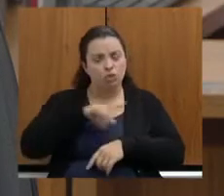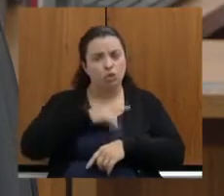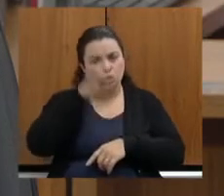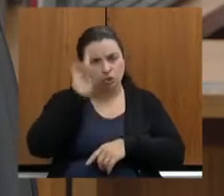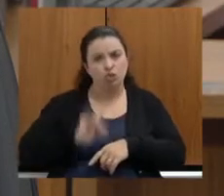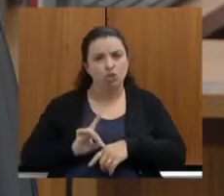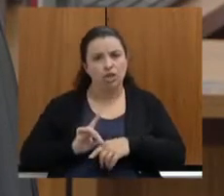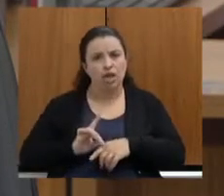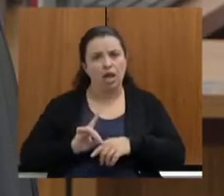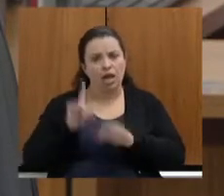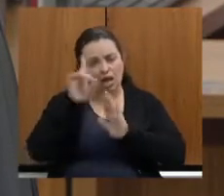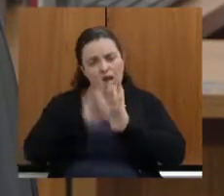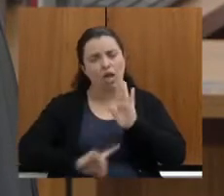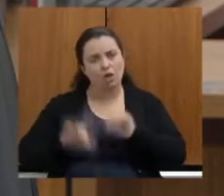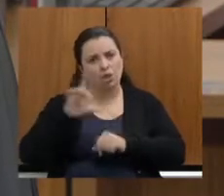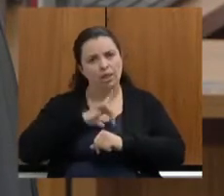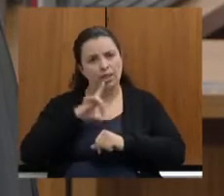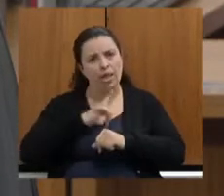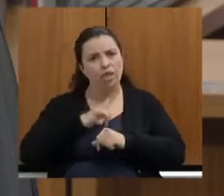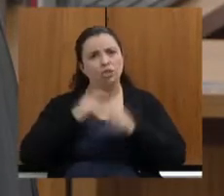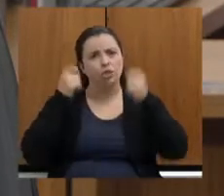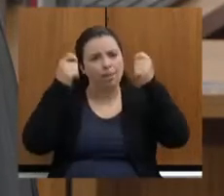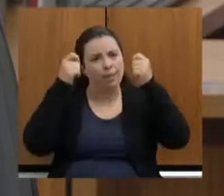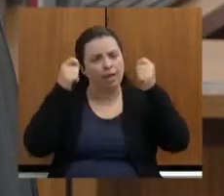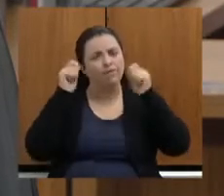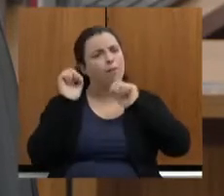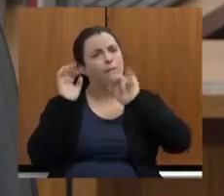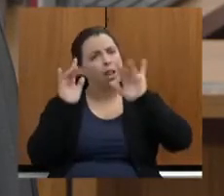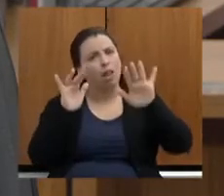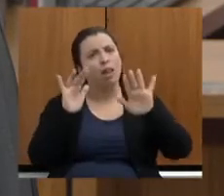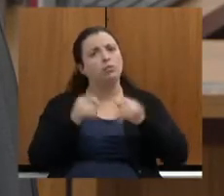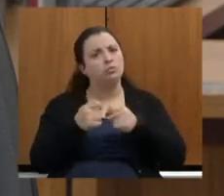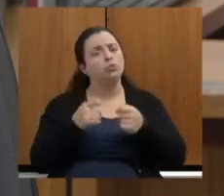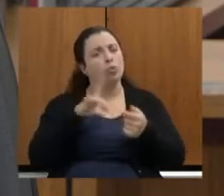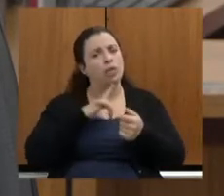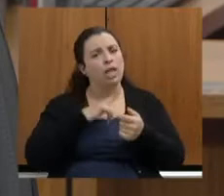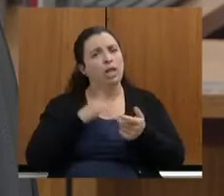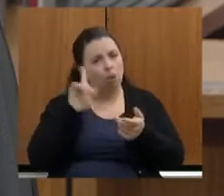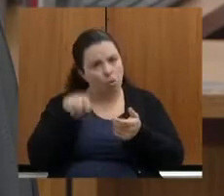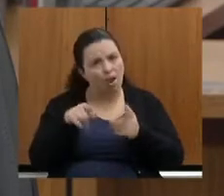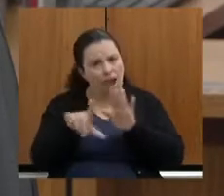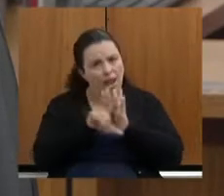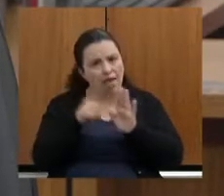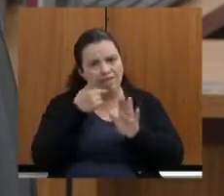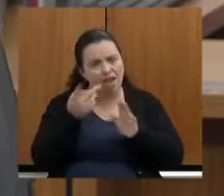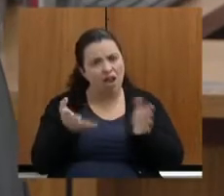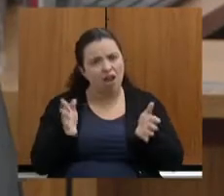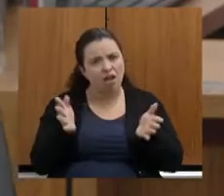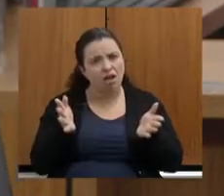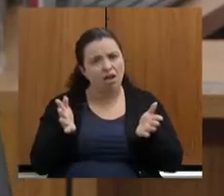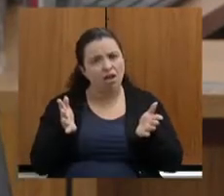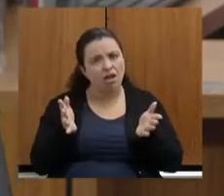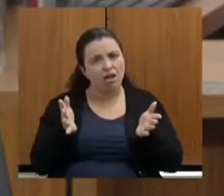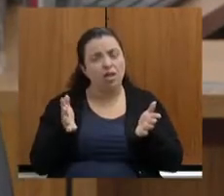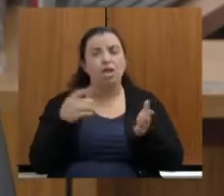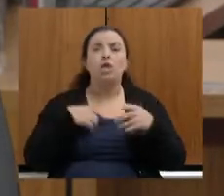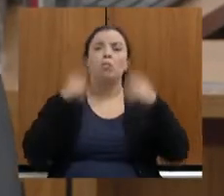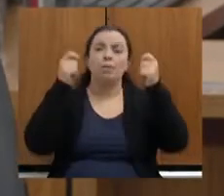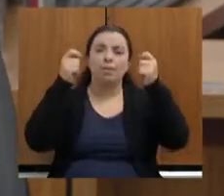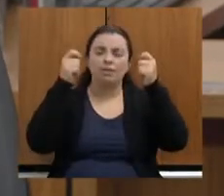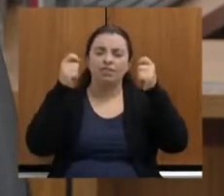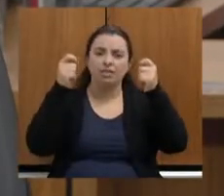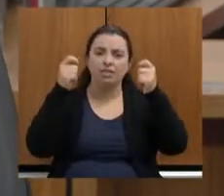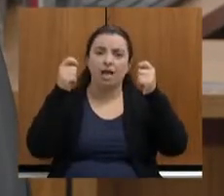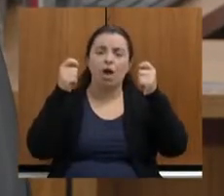direito a fazer a nossas manifestação não é dito isso o que uma manifestação desde que